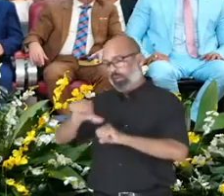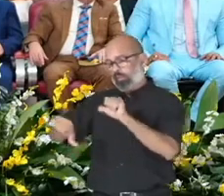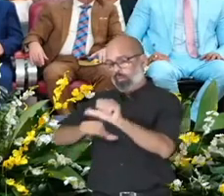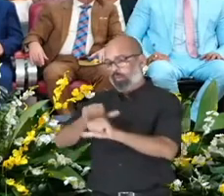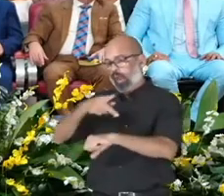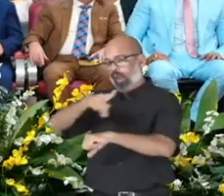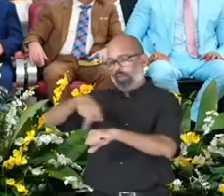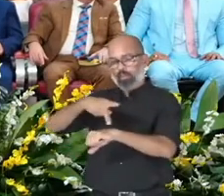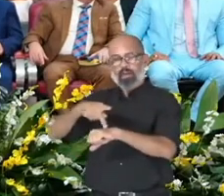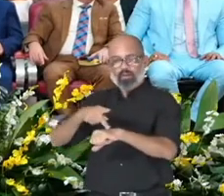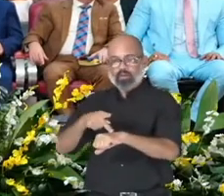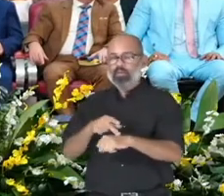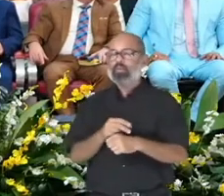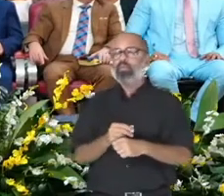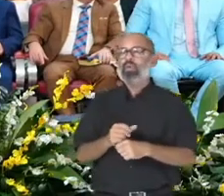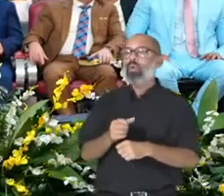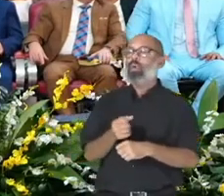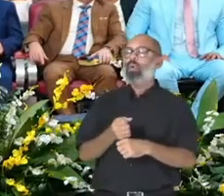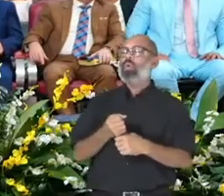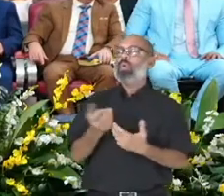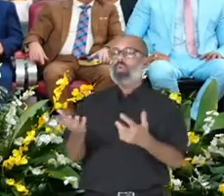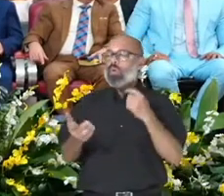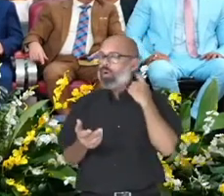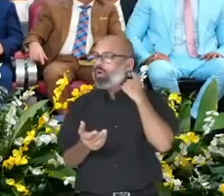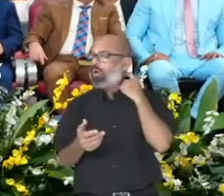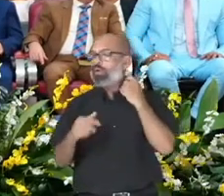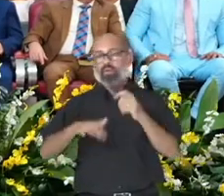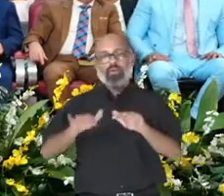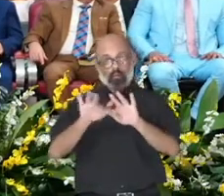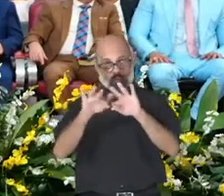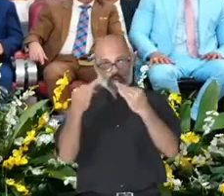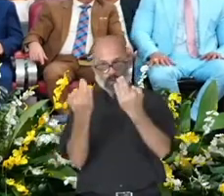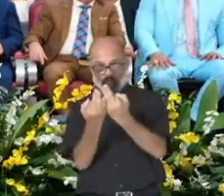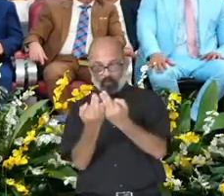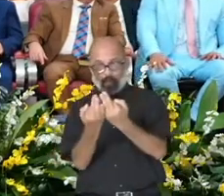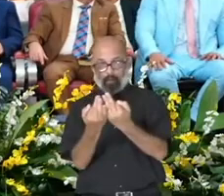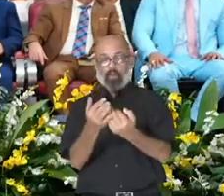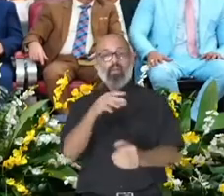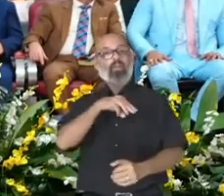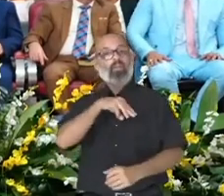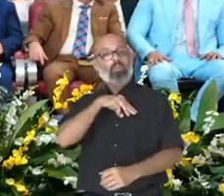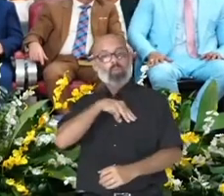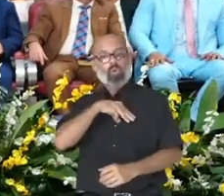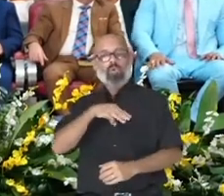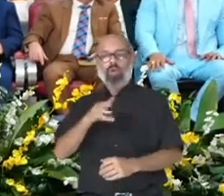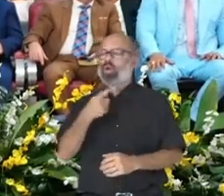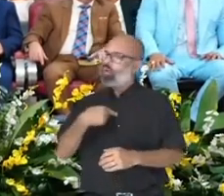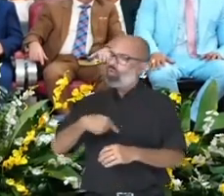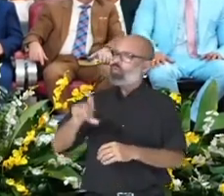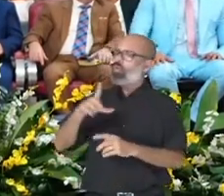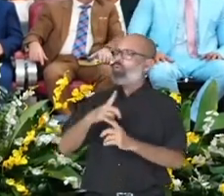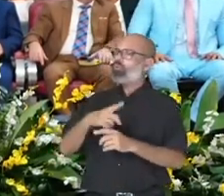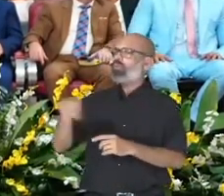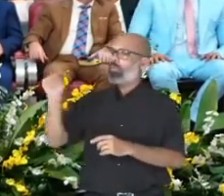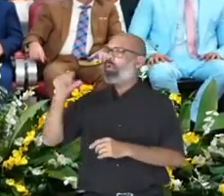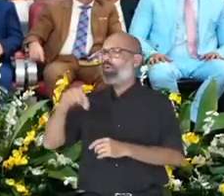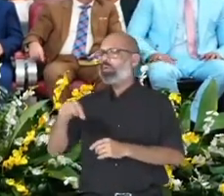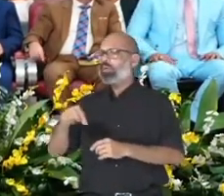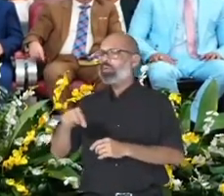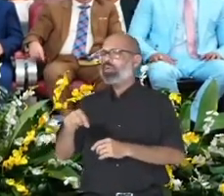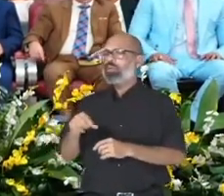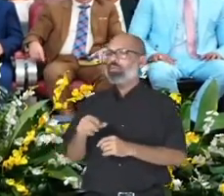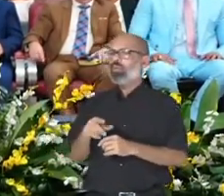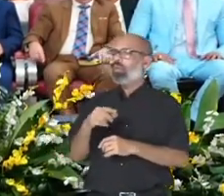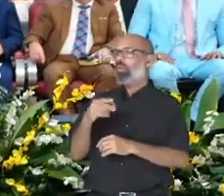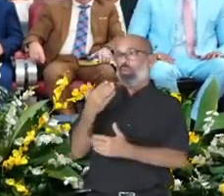país. Quanto isso acontece muito com famílias de missionários. Eu vou embora daqui. Ou você